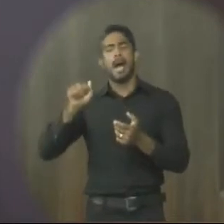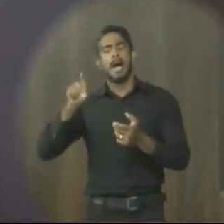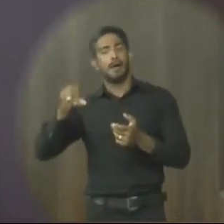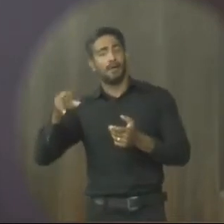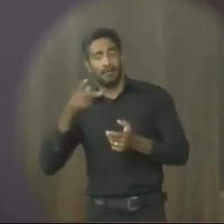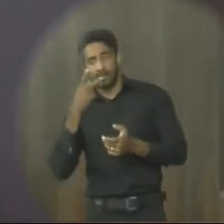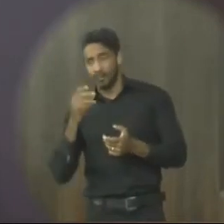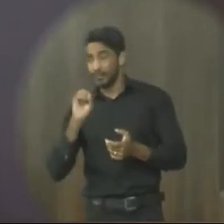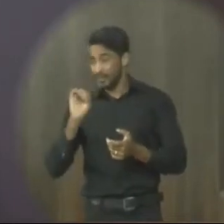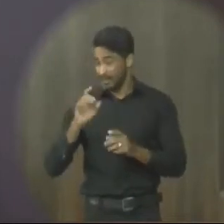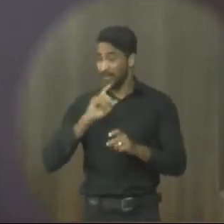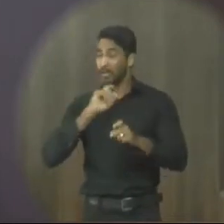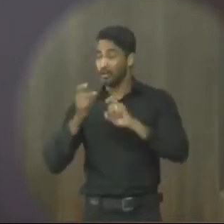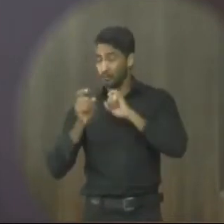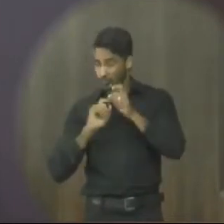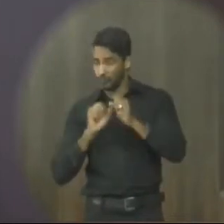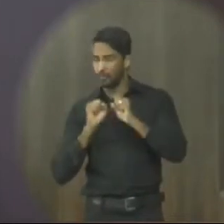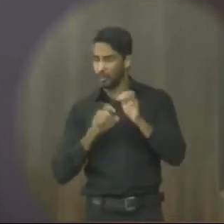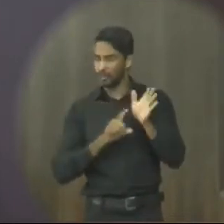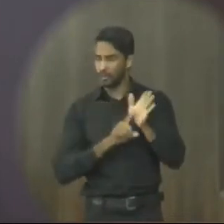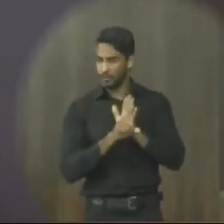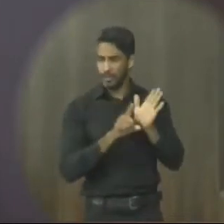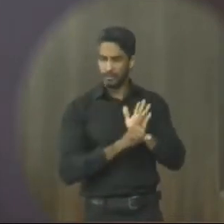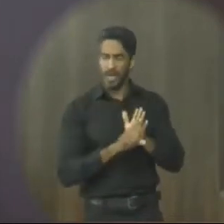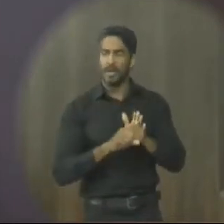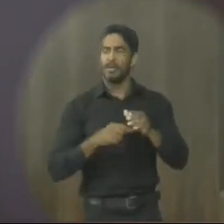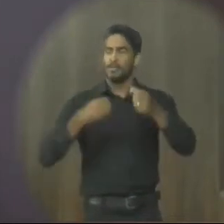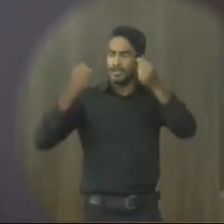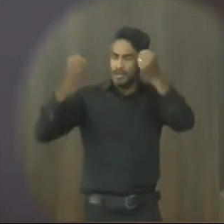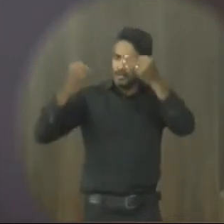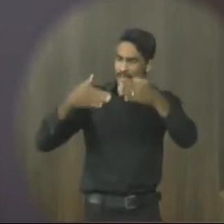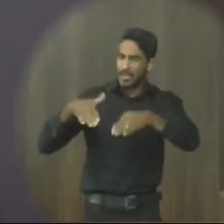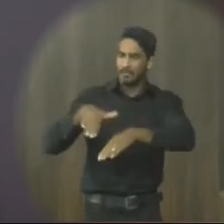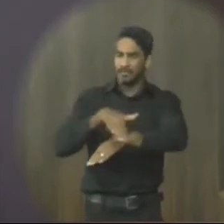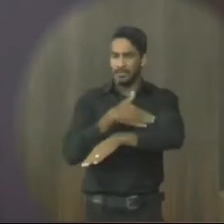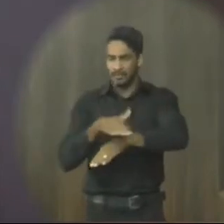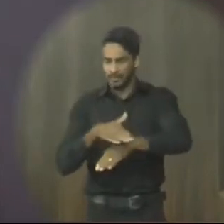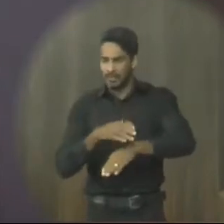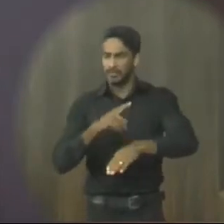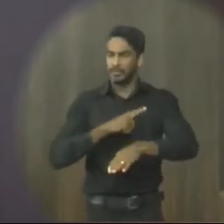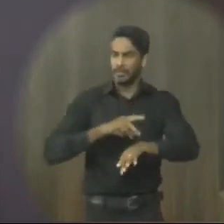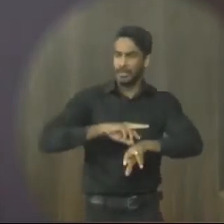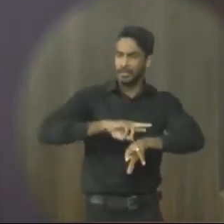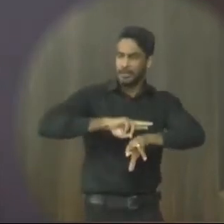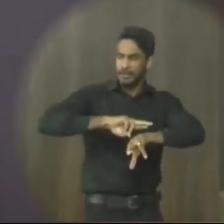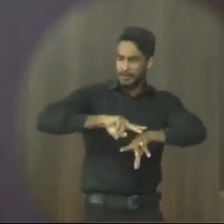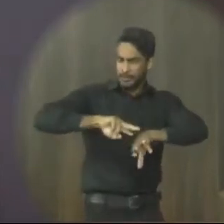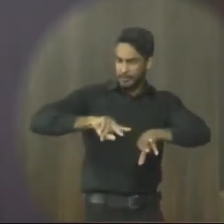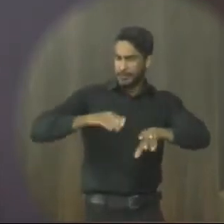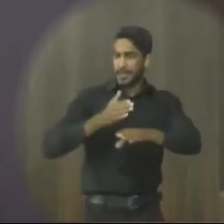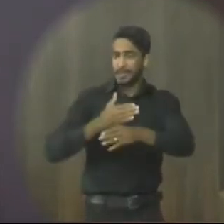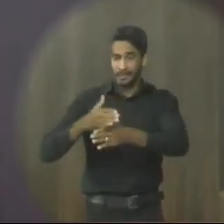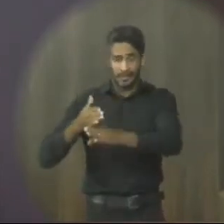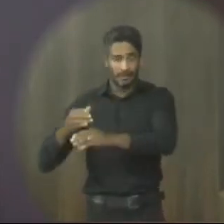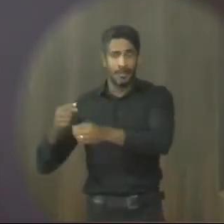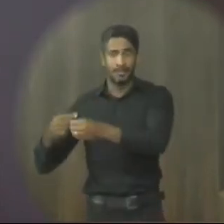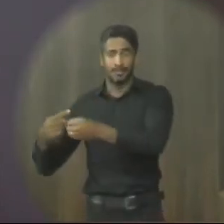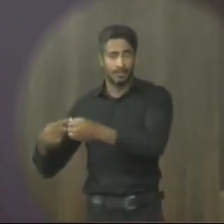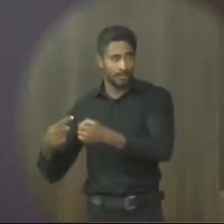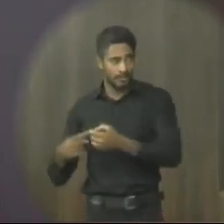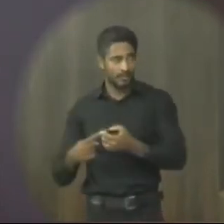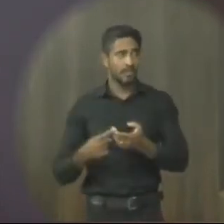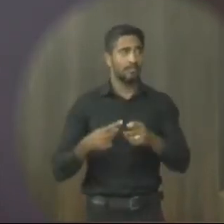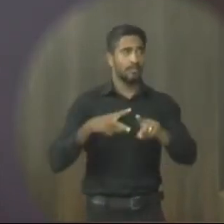qualquer dúvida. É, nós falamos aqui de pavimentações, falamos de drenagem, mas temos diversas outras obras andando no município, né?